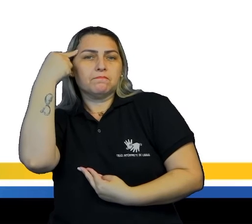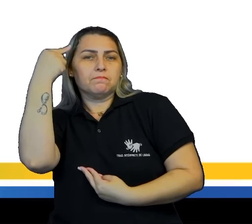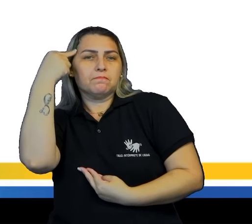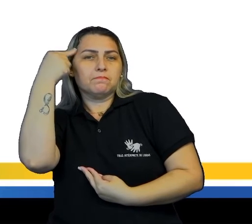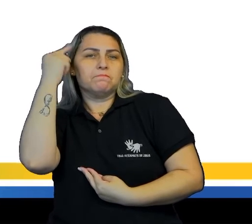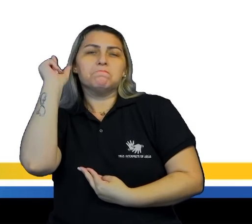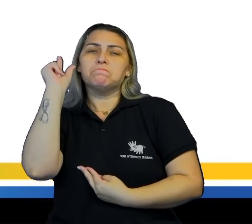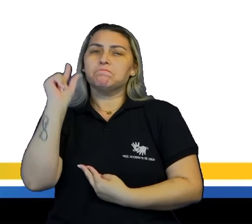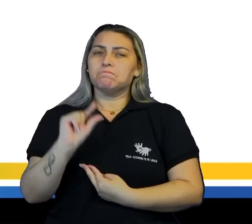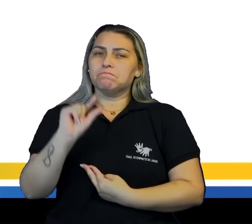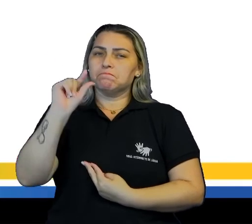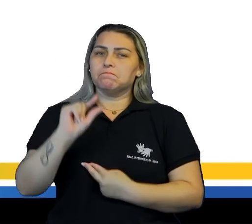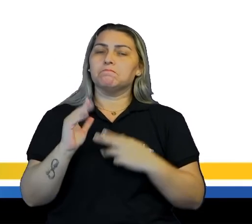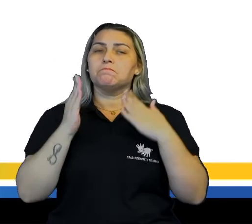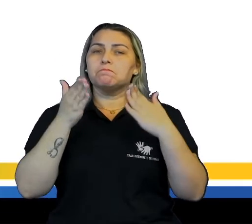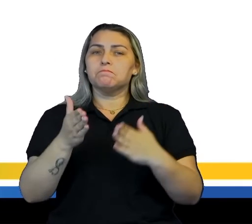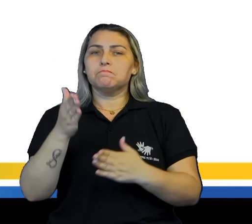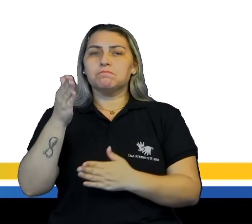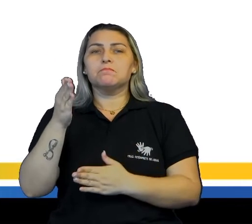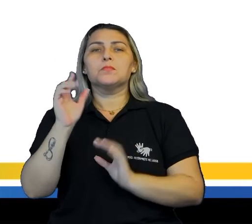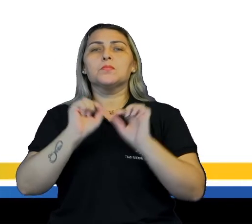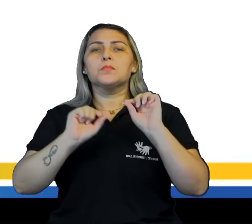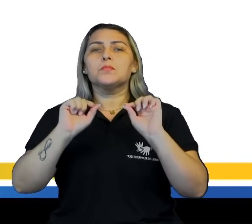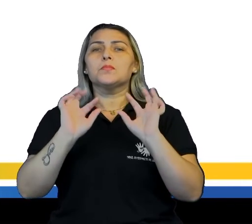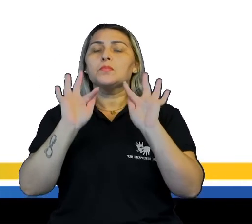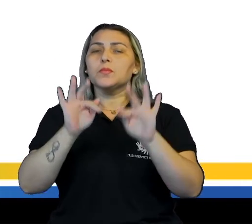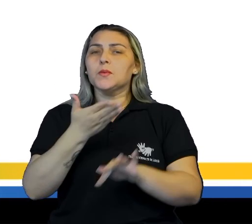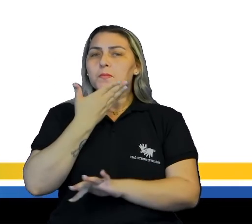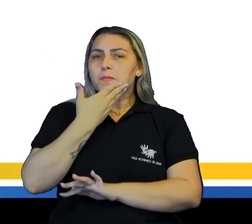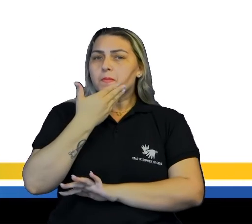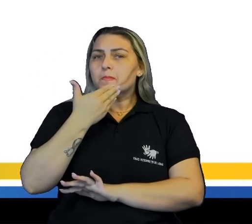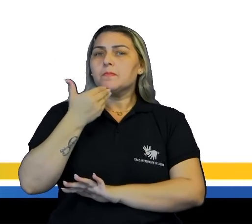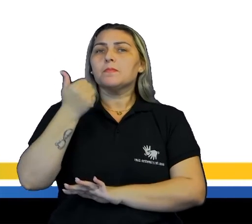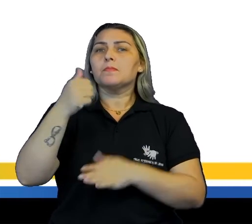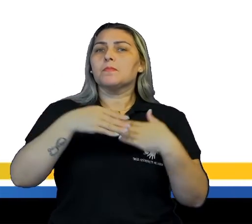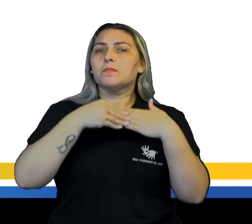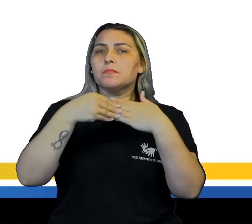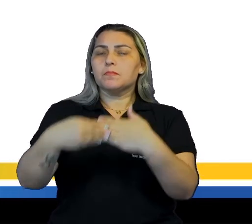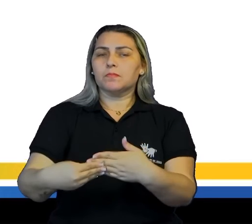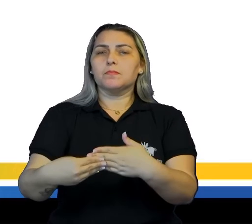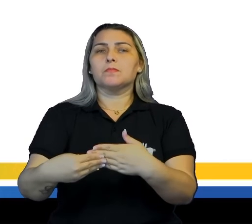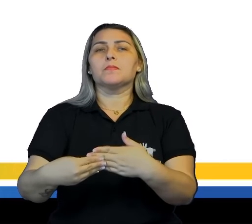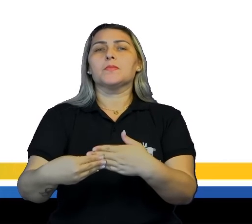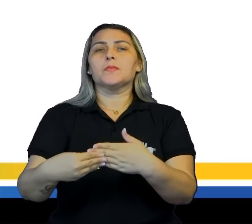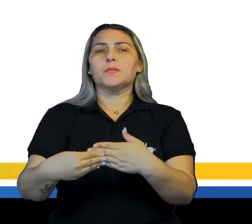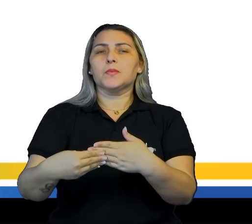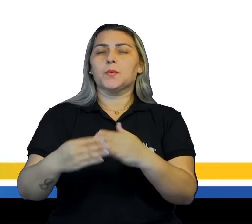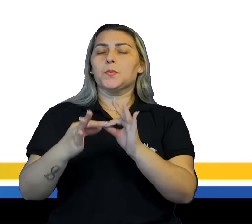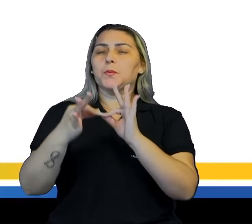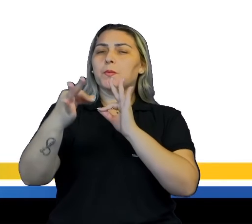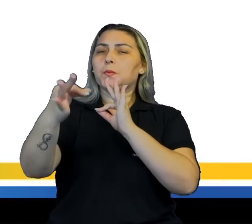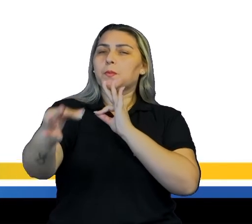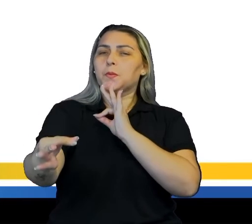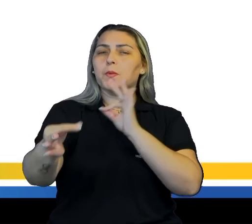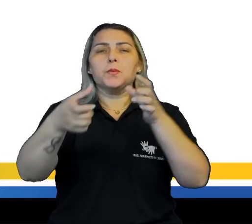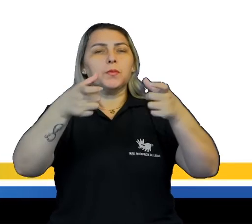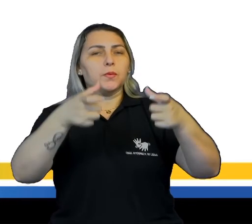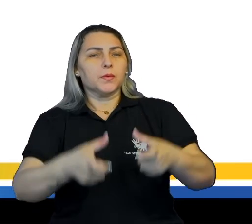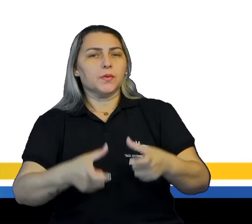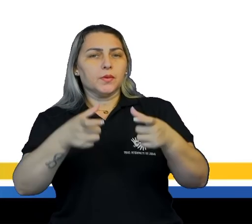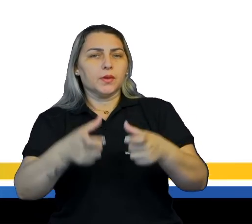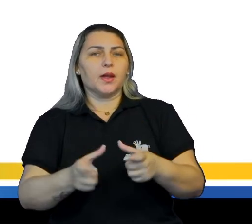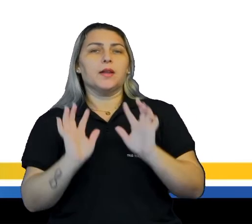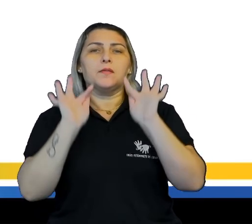um instante, chegou à conclusão que o melhor seria levá-la para longe do curral,